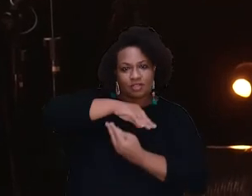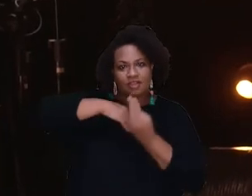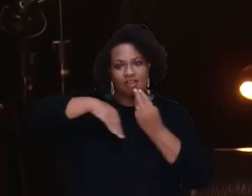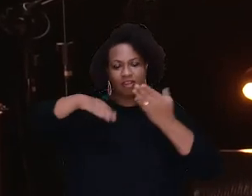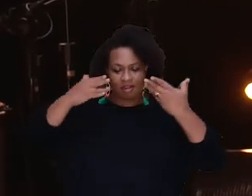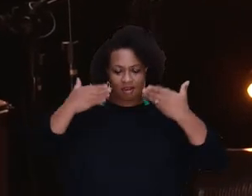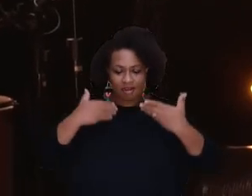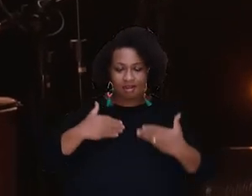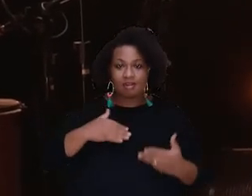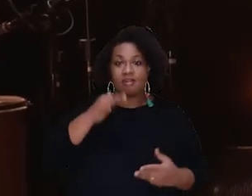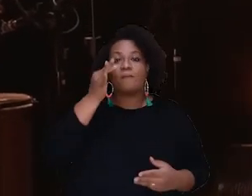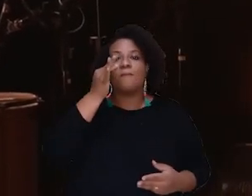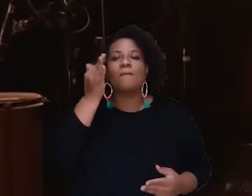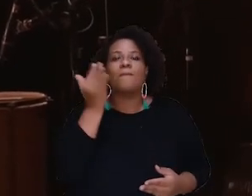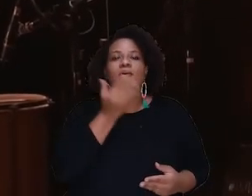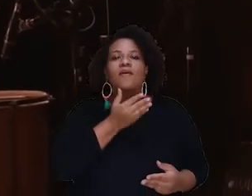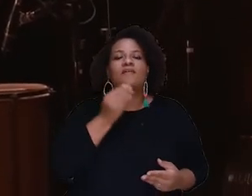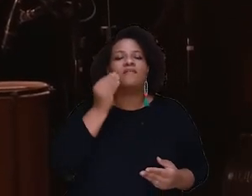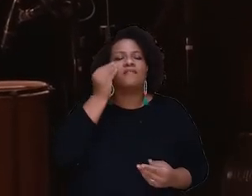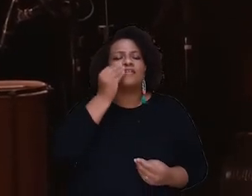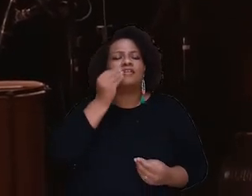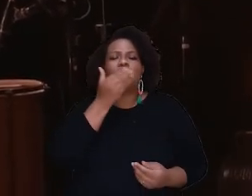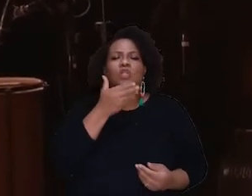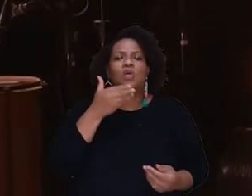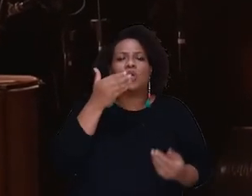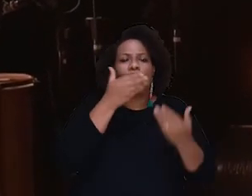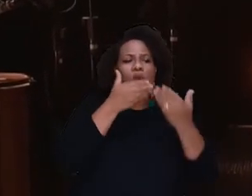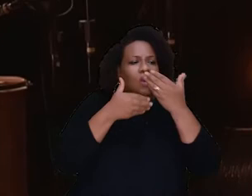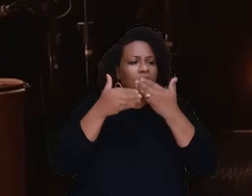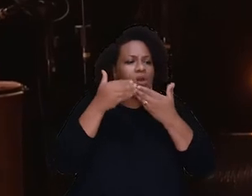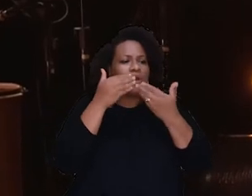de provar do doce e do sal,